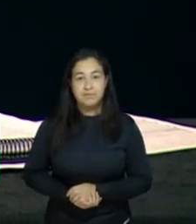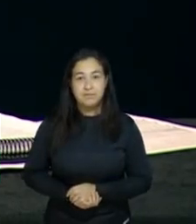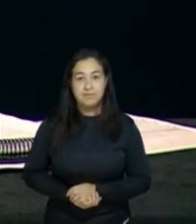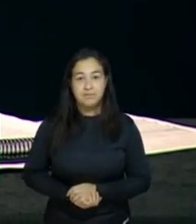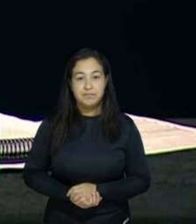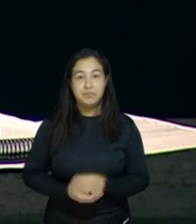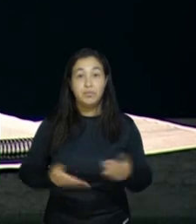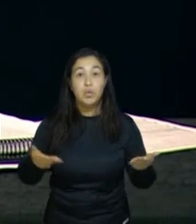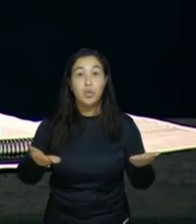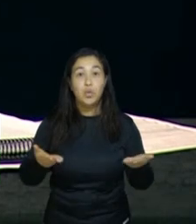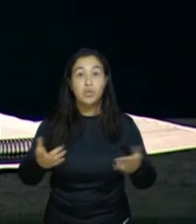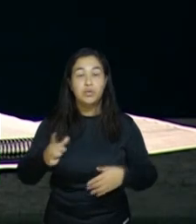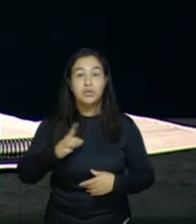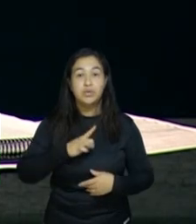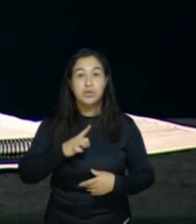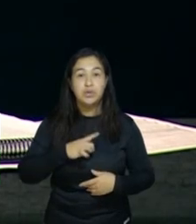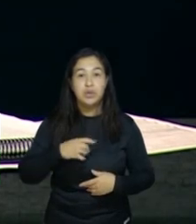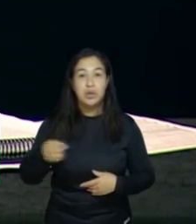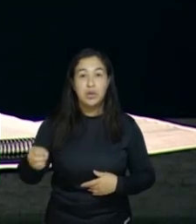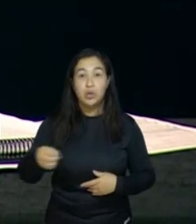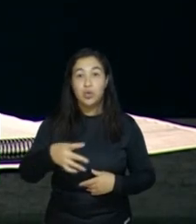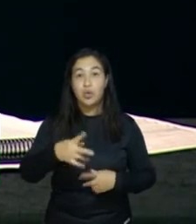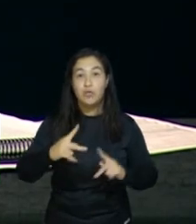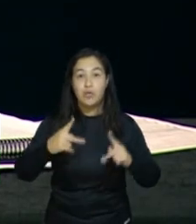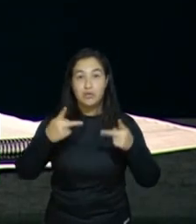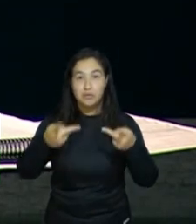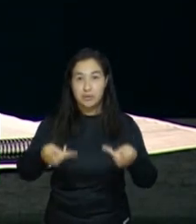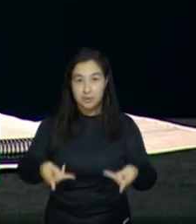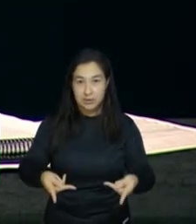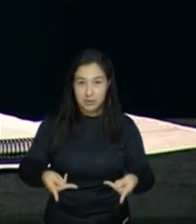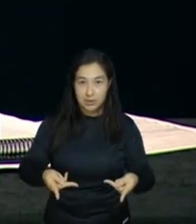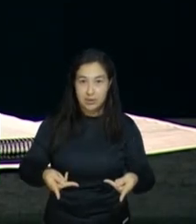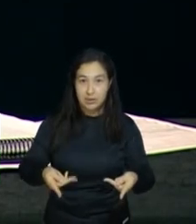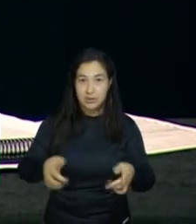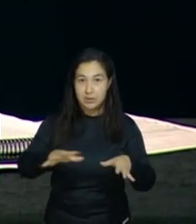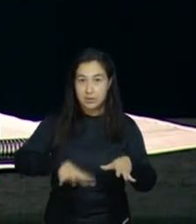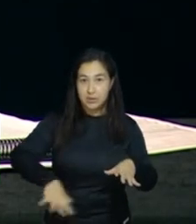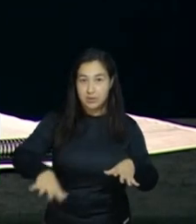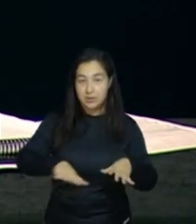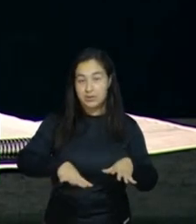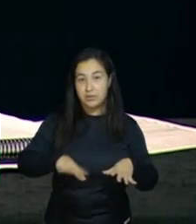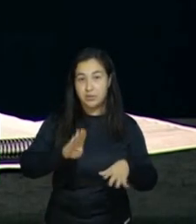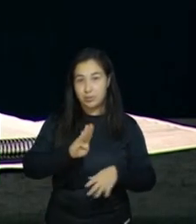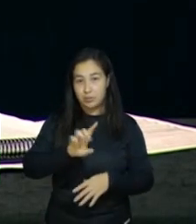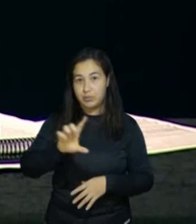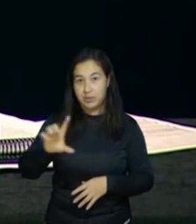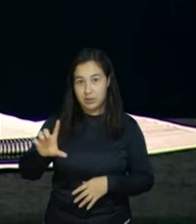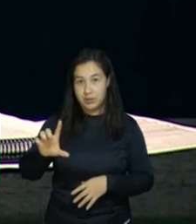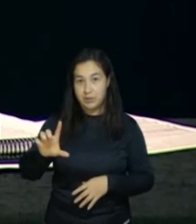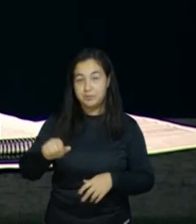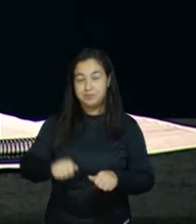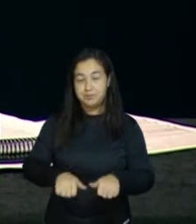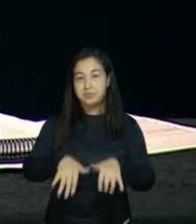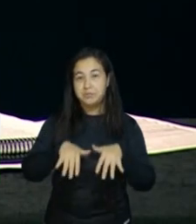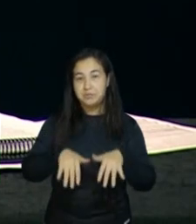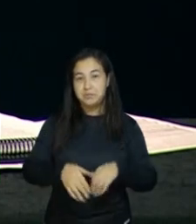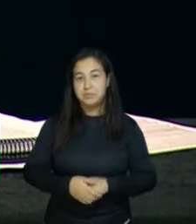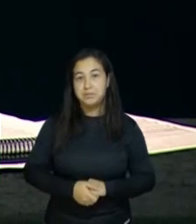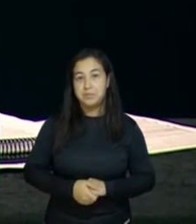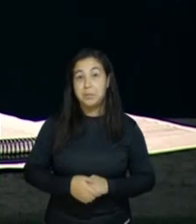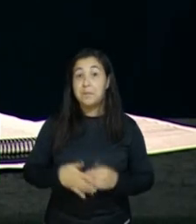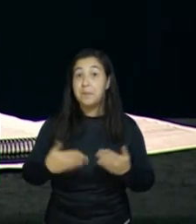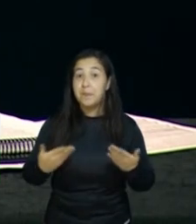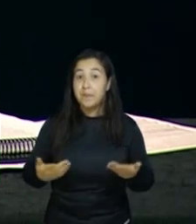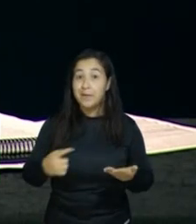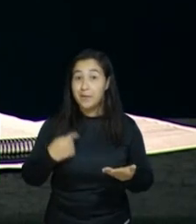Hoje nós temos novos visitantes na nossa reunião de hoje, na nossa sessão, então cabe a